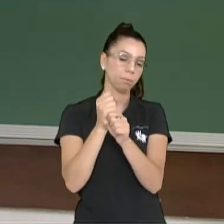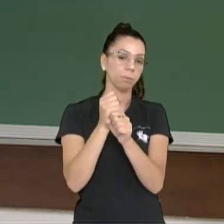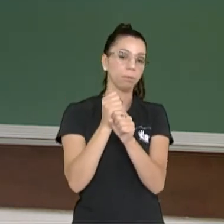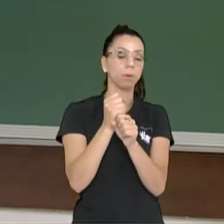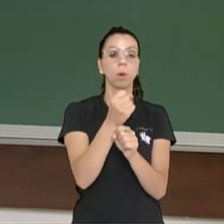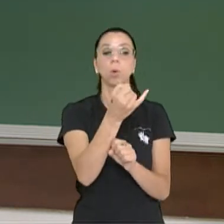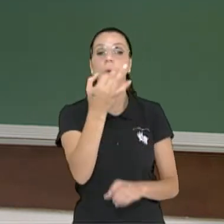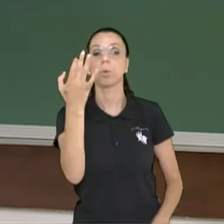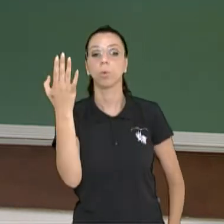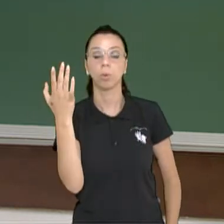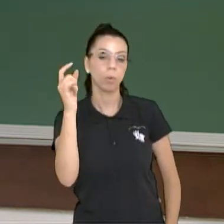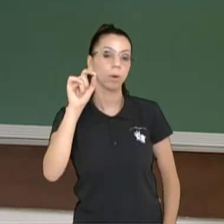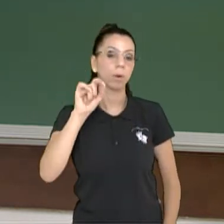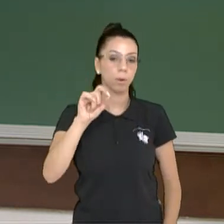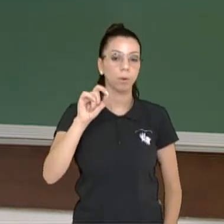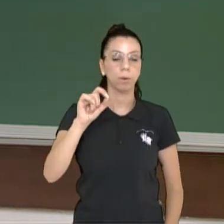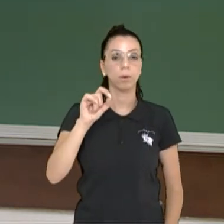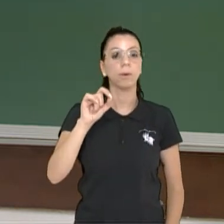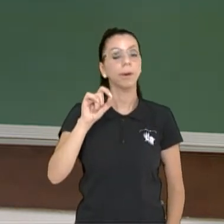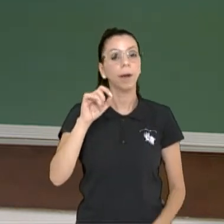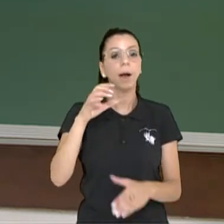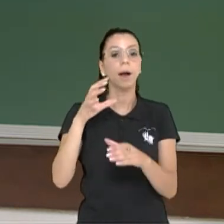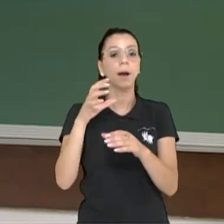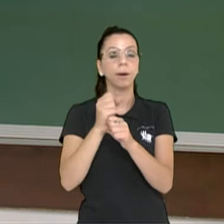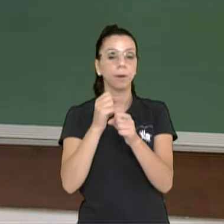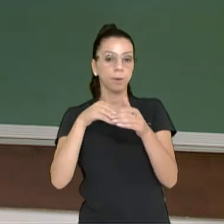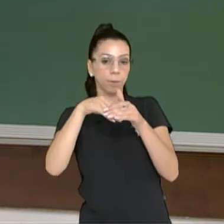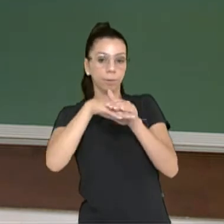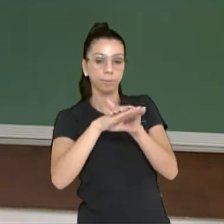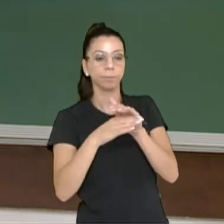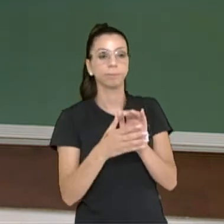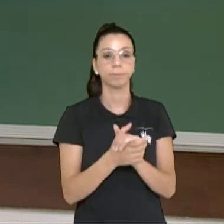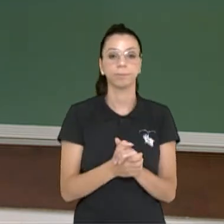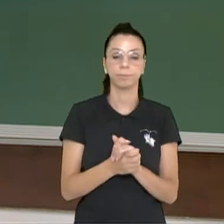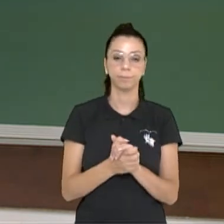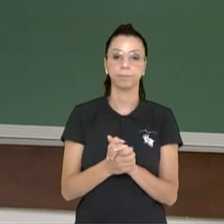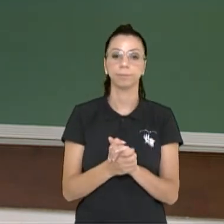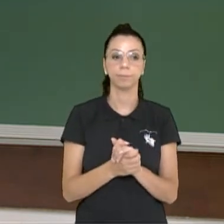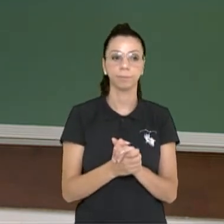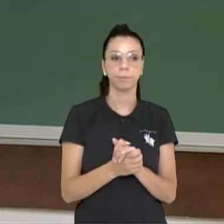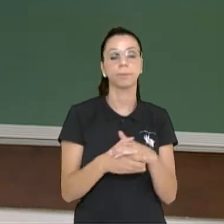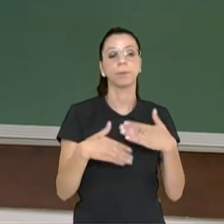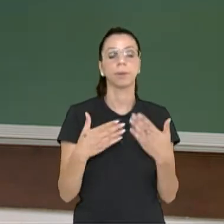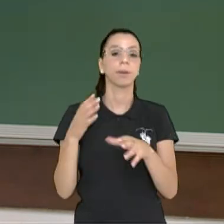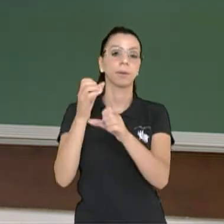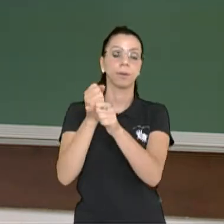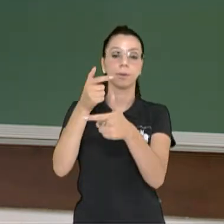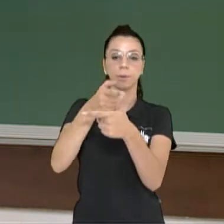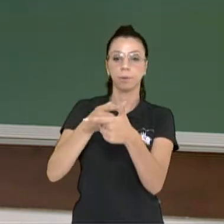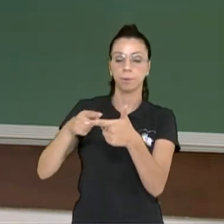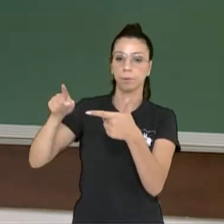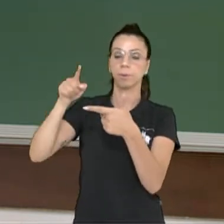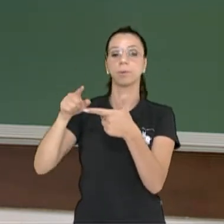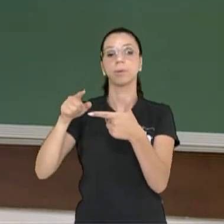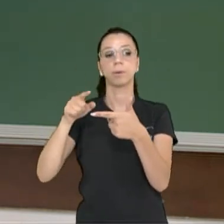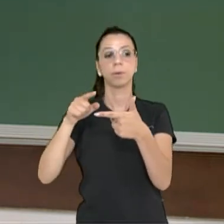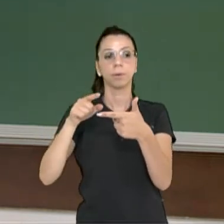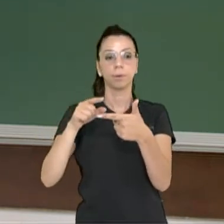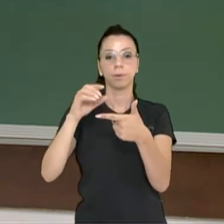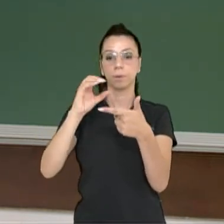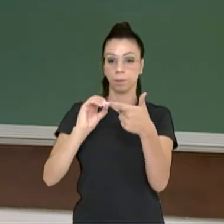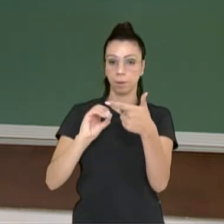de quanto seria a frequência acumulada. Relativa, basta dividir pelo número total da amostra, que é